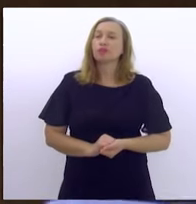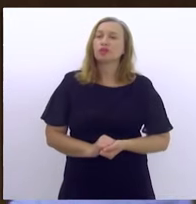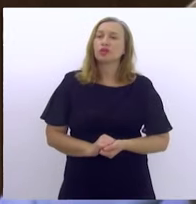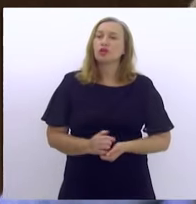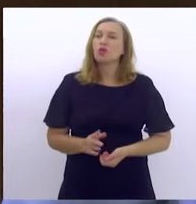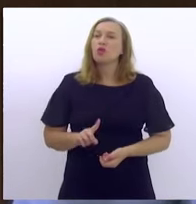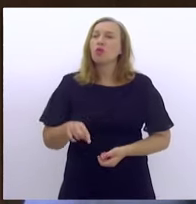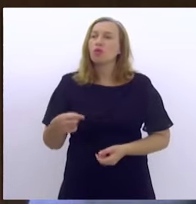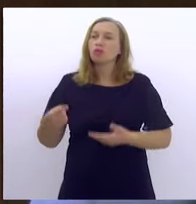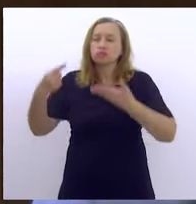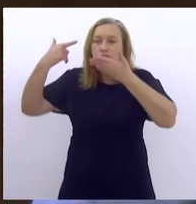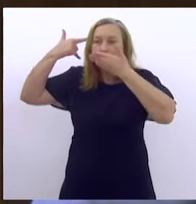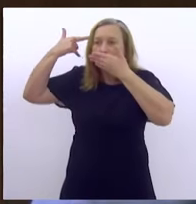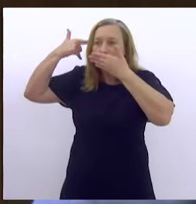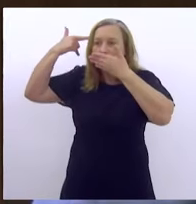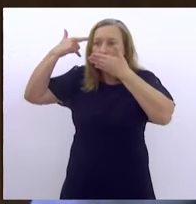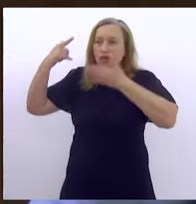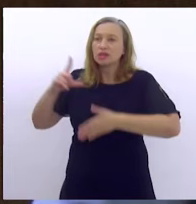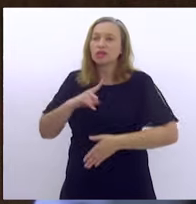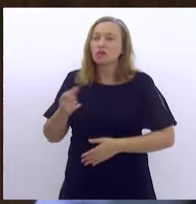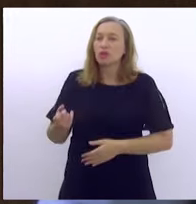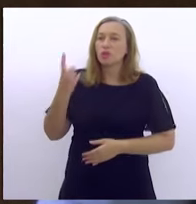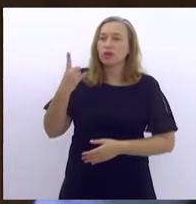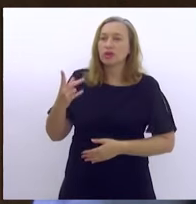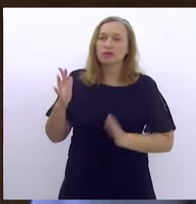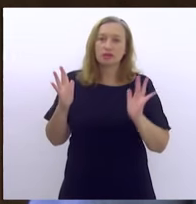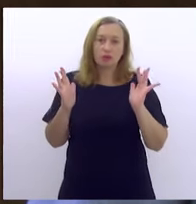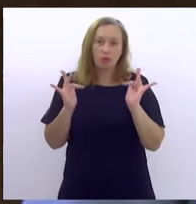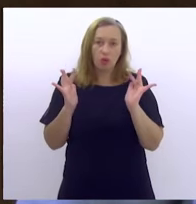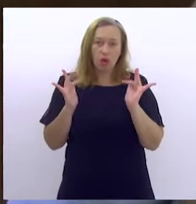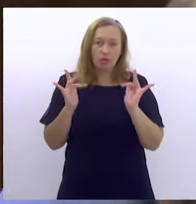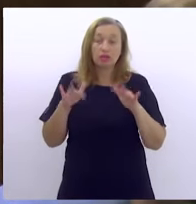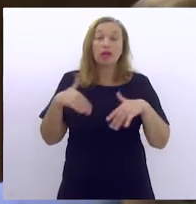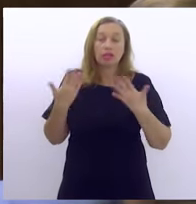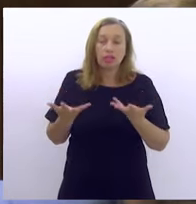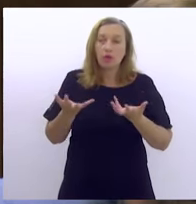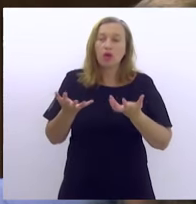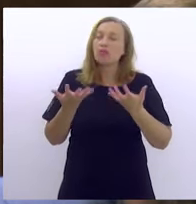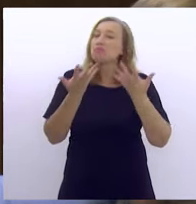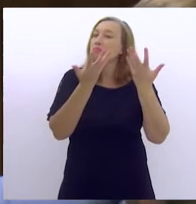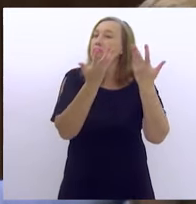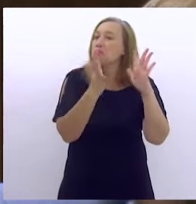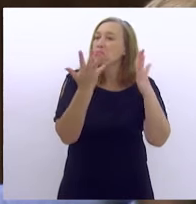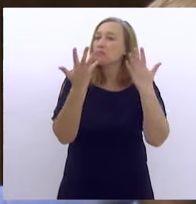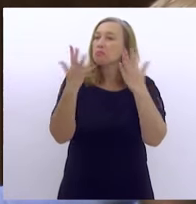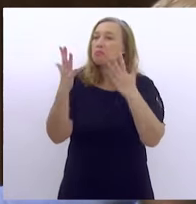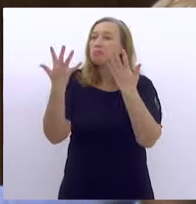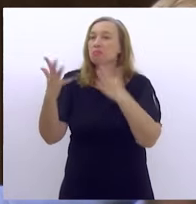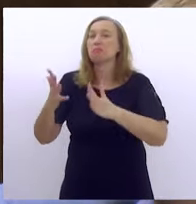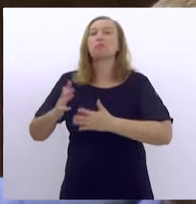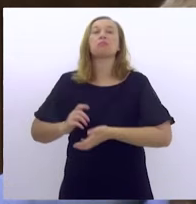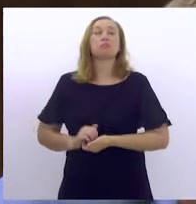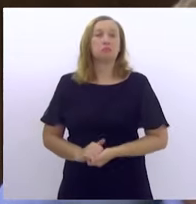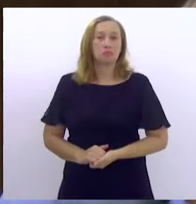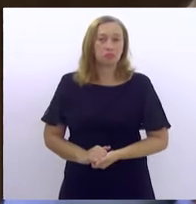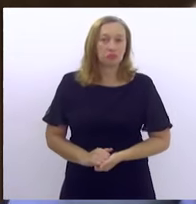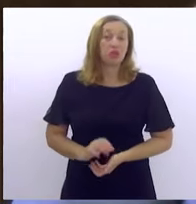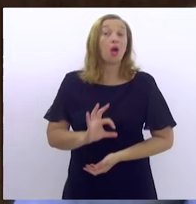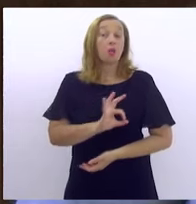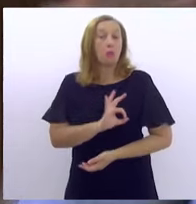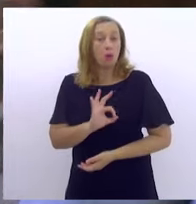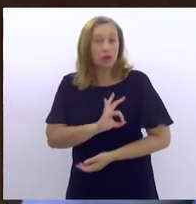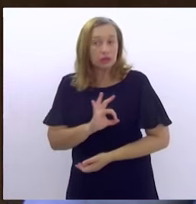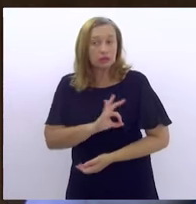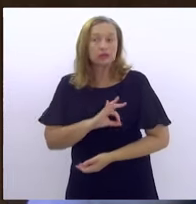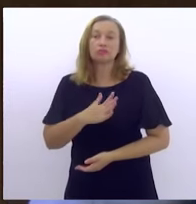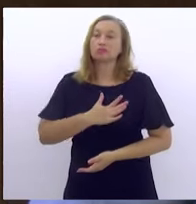dos sequestradores estava o seu ex-namorado. Então, eu quero aqui parabenizar a Polícia